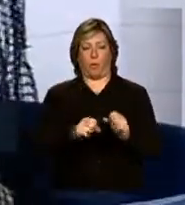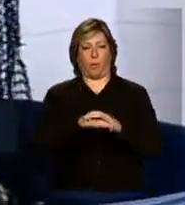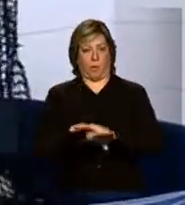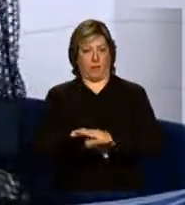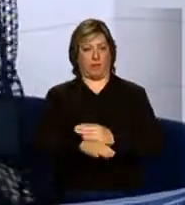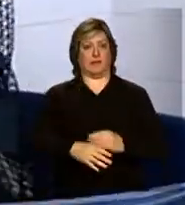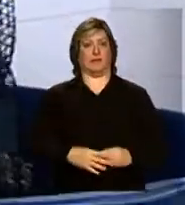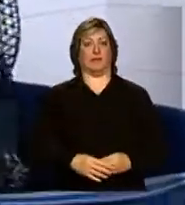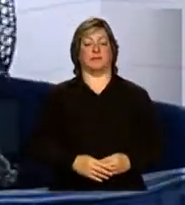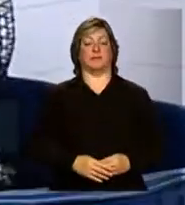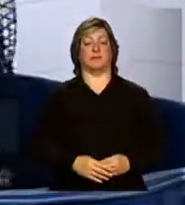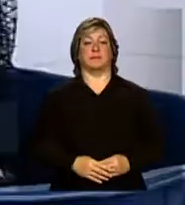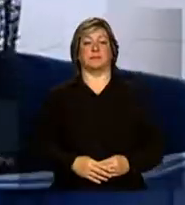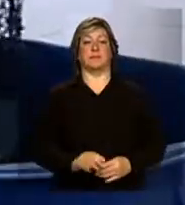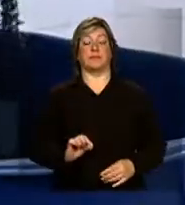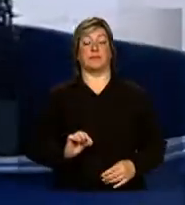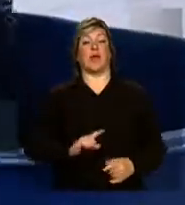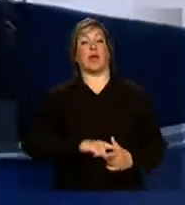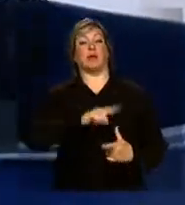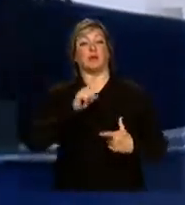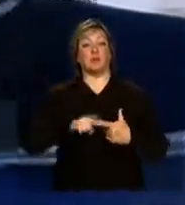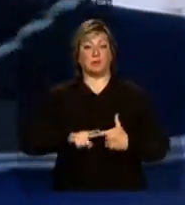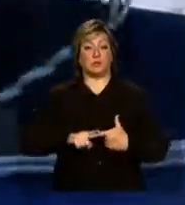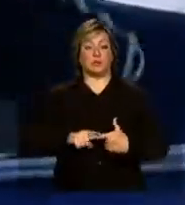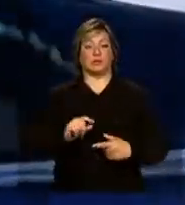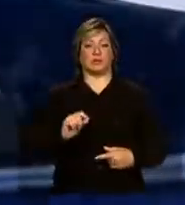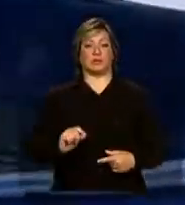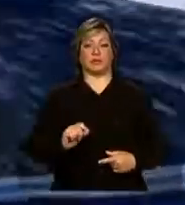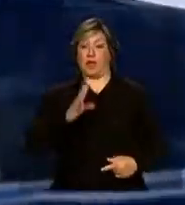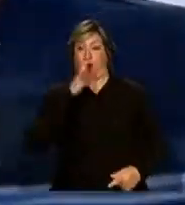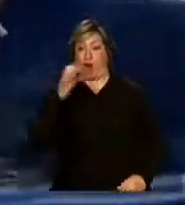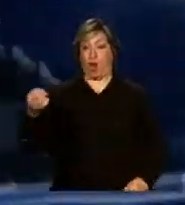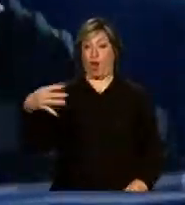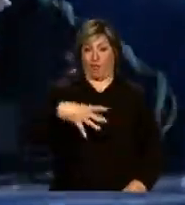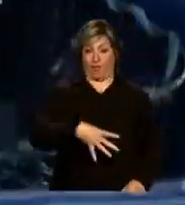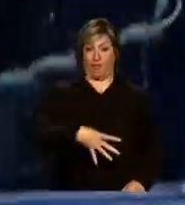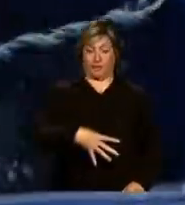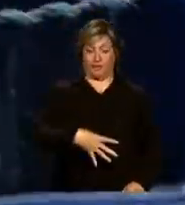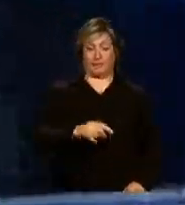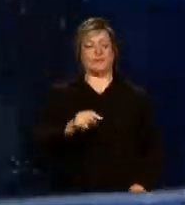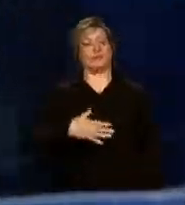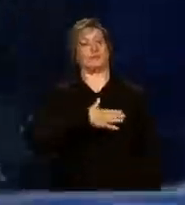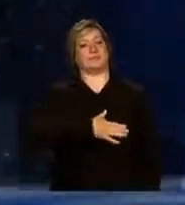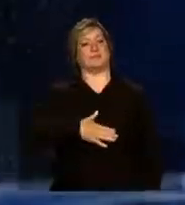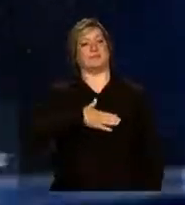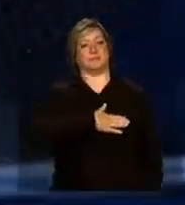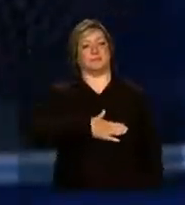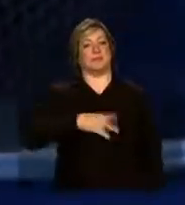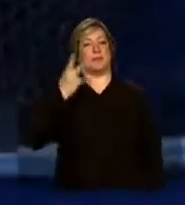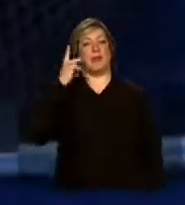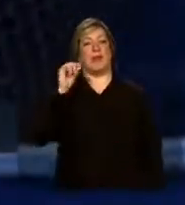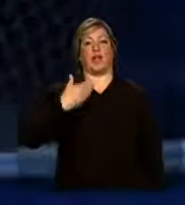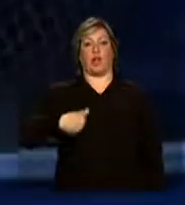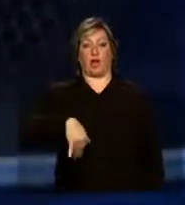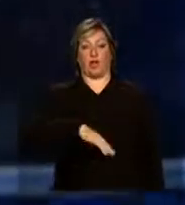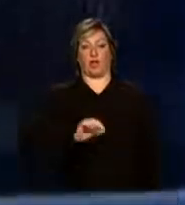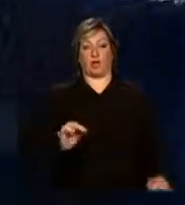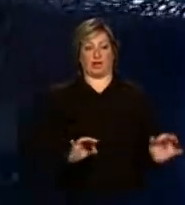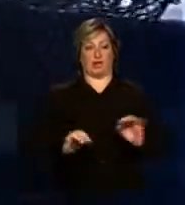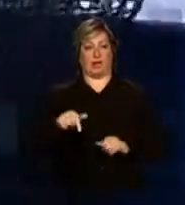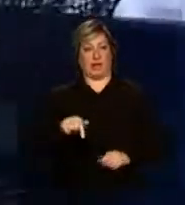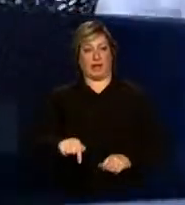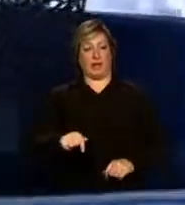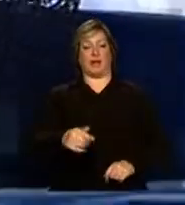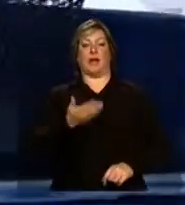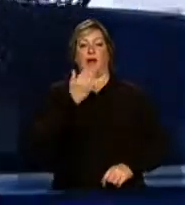armazenamento a segunda a segunda novidade é uma satisfação para nós administradores aqui